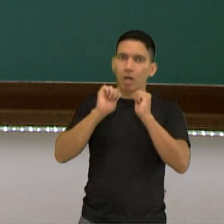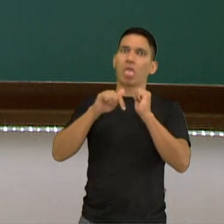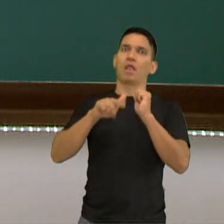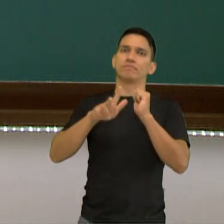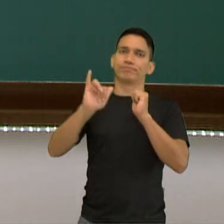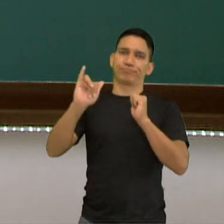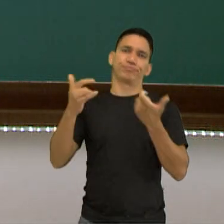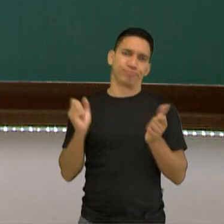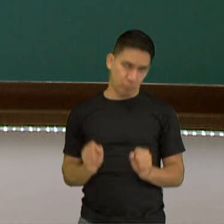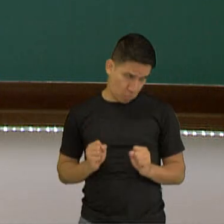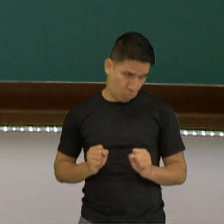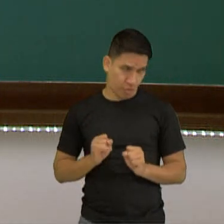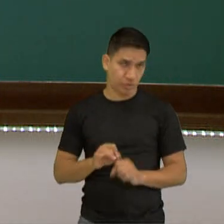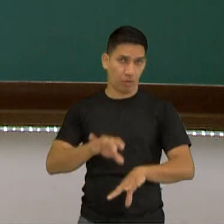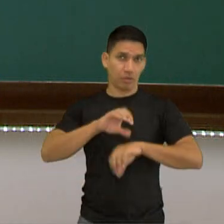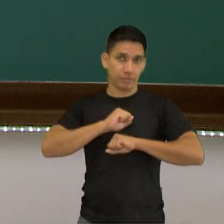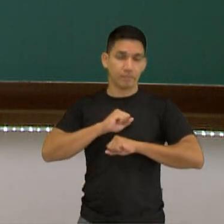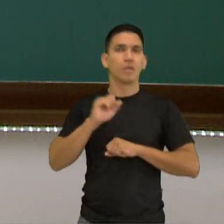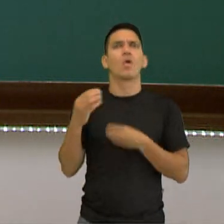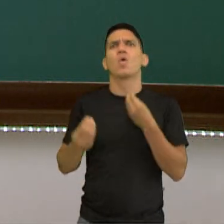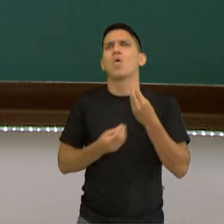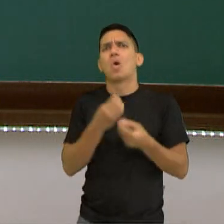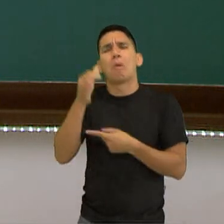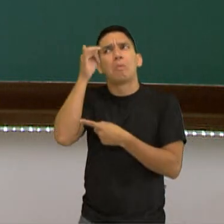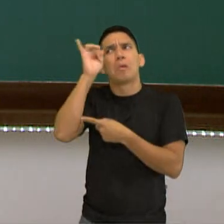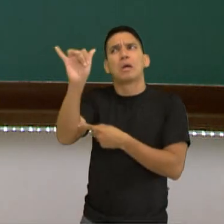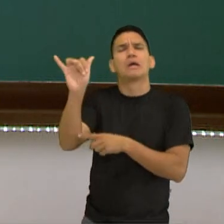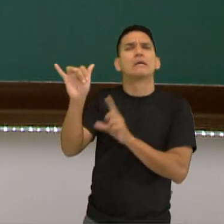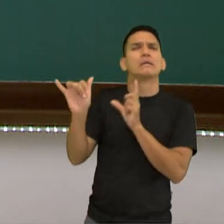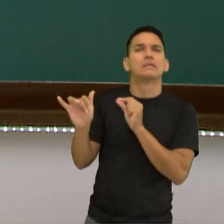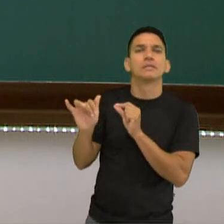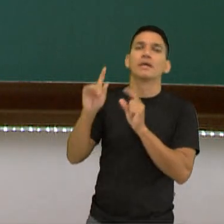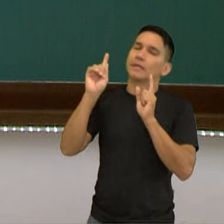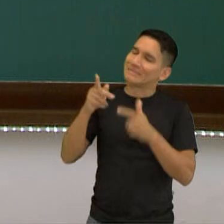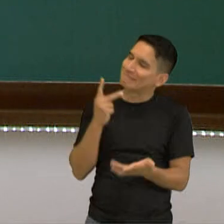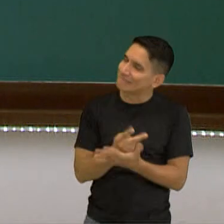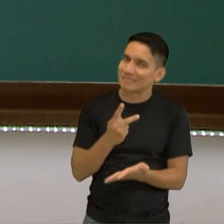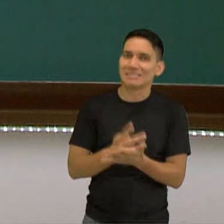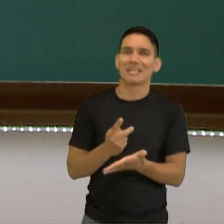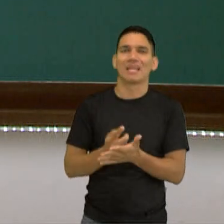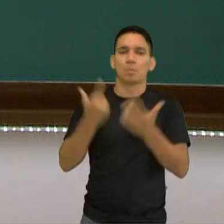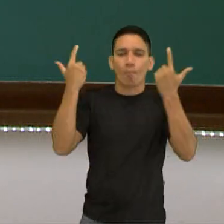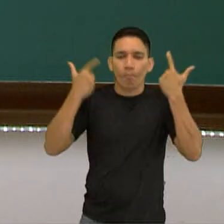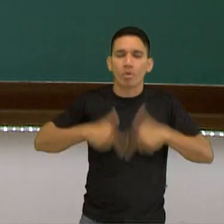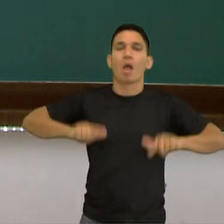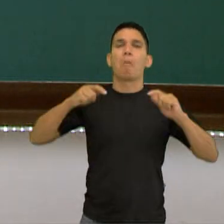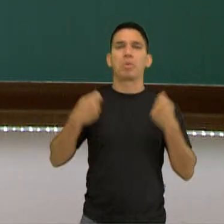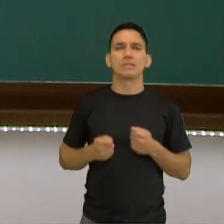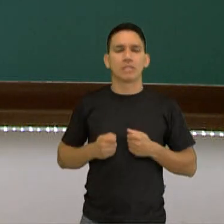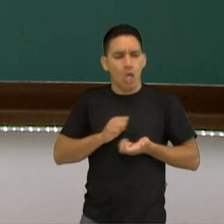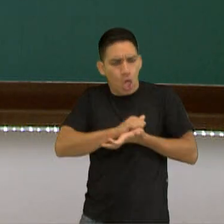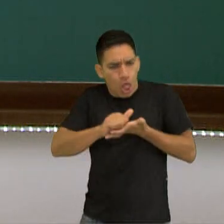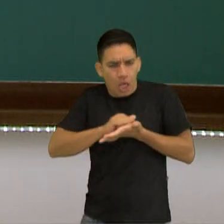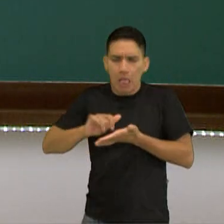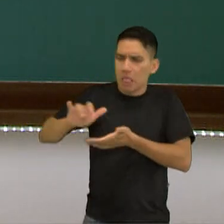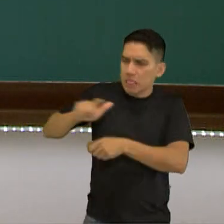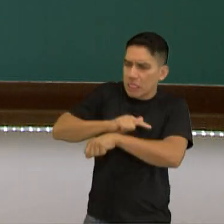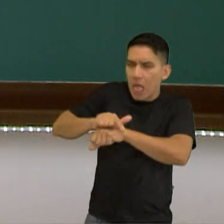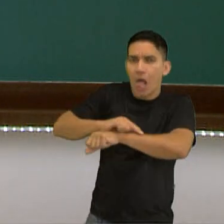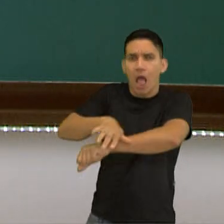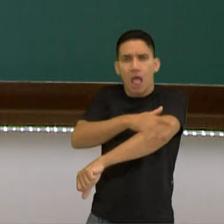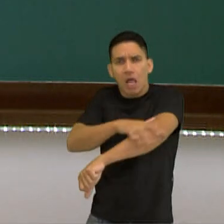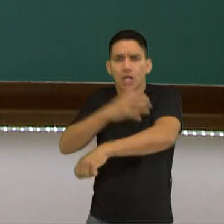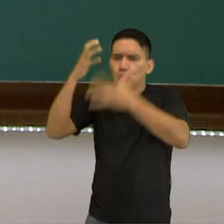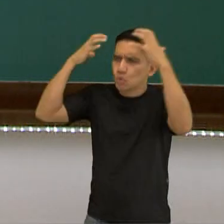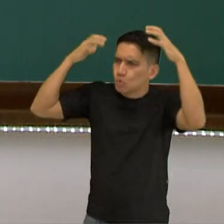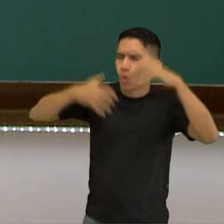E então, como que eu faço para evitar? Higiene pessoal, né? Utilizou o banheiro,